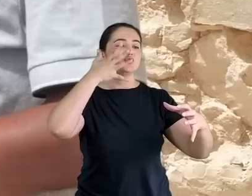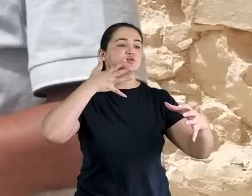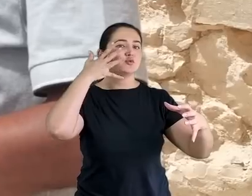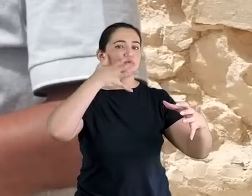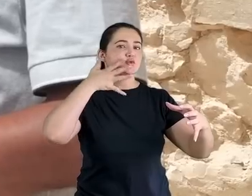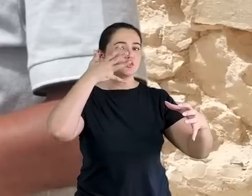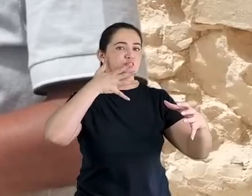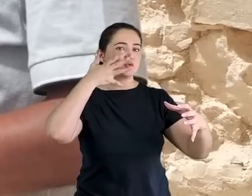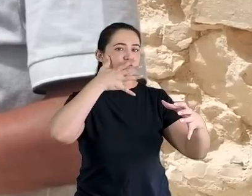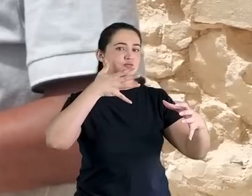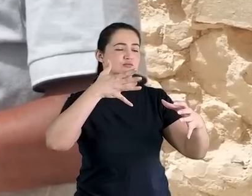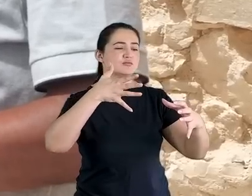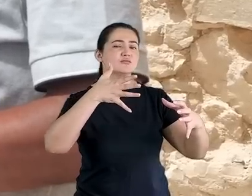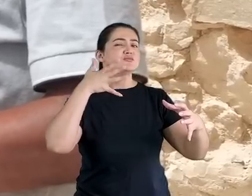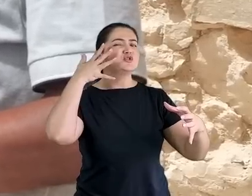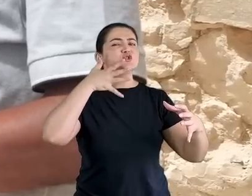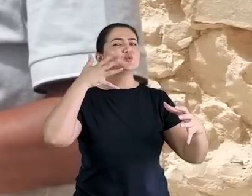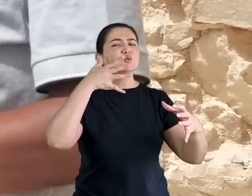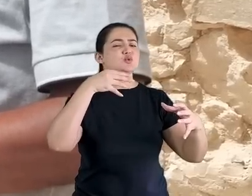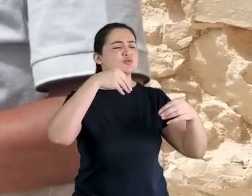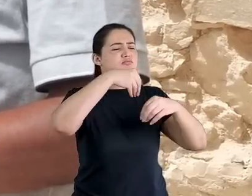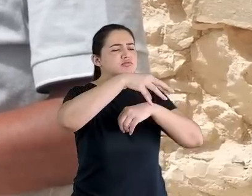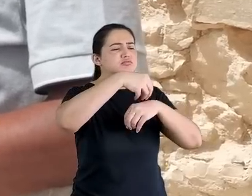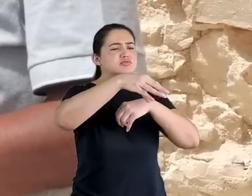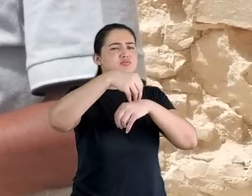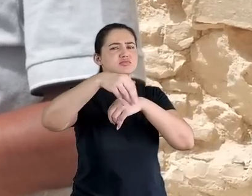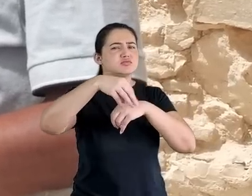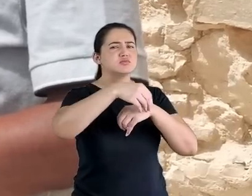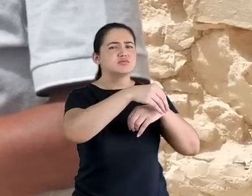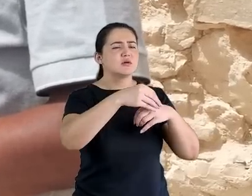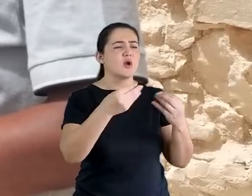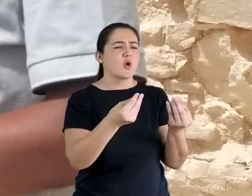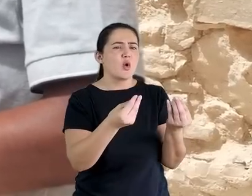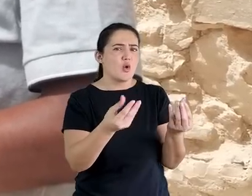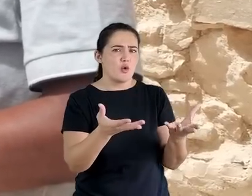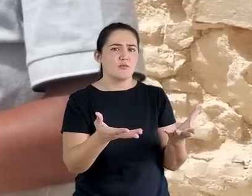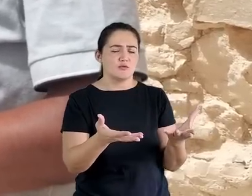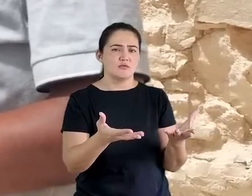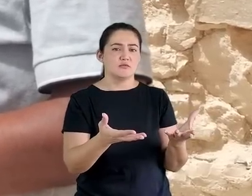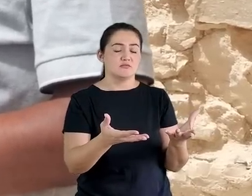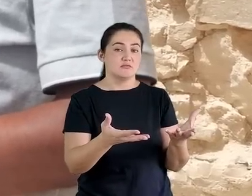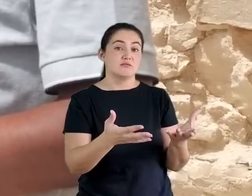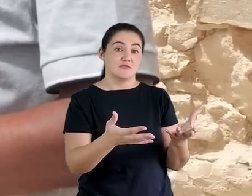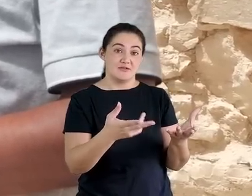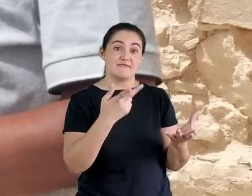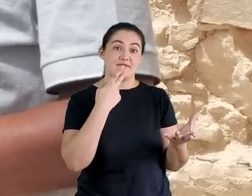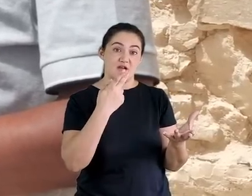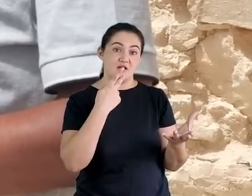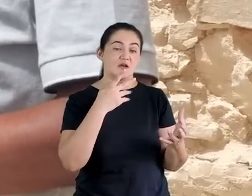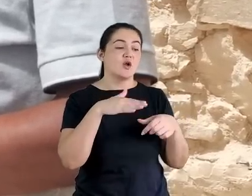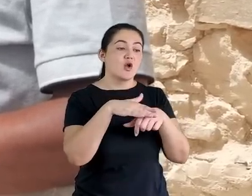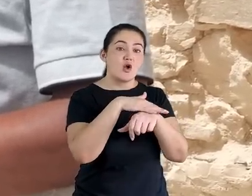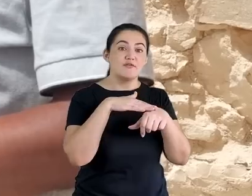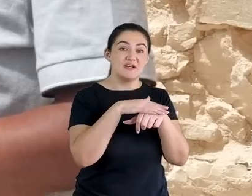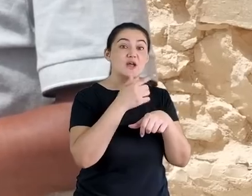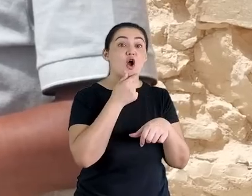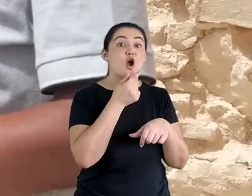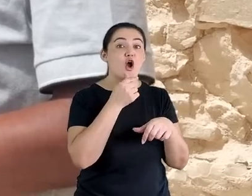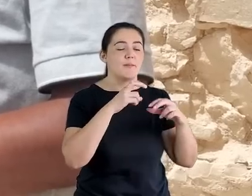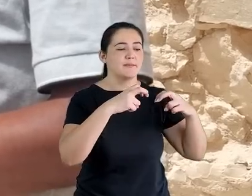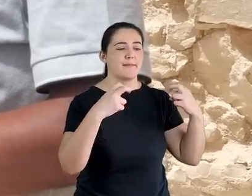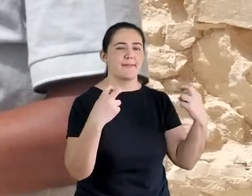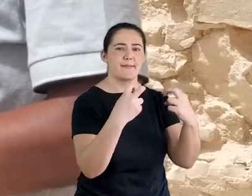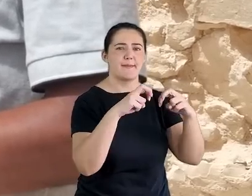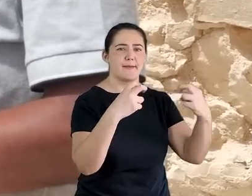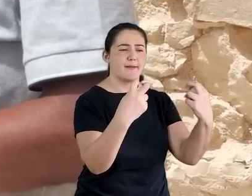Josefo está nos dando um discurso como Eleazar Ben Yair na última noite. E lá está ele conversando com os homens